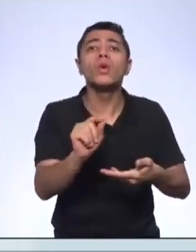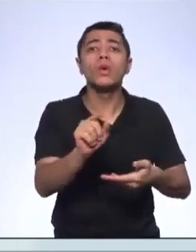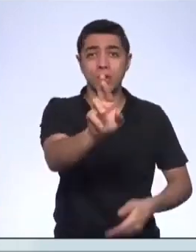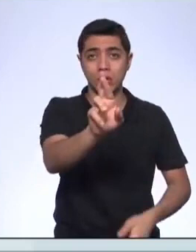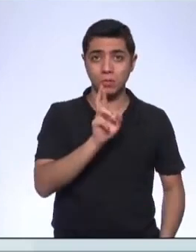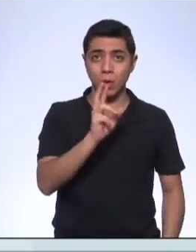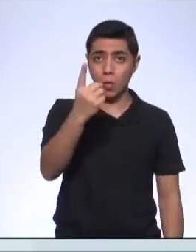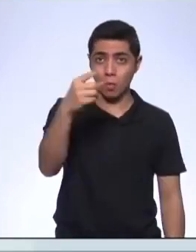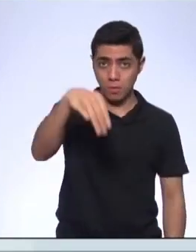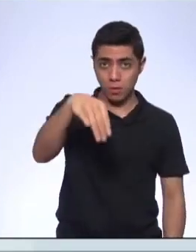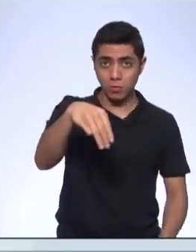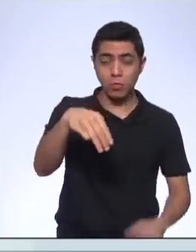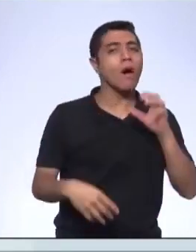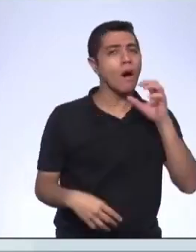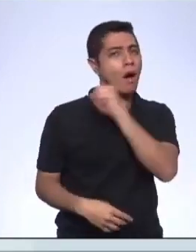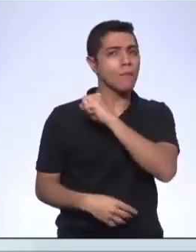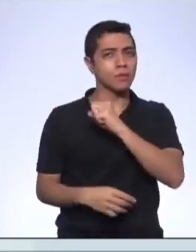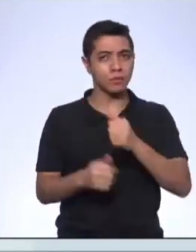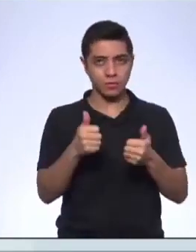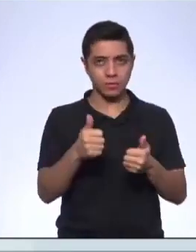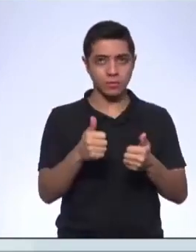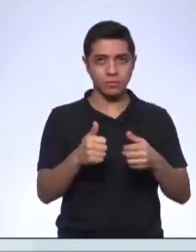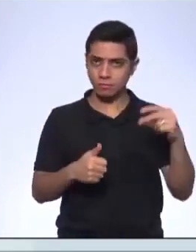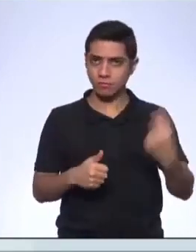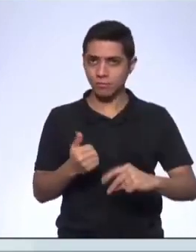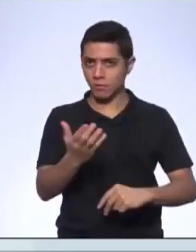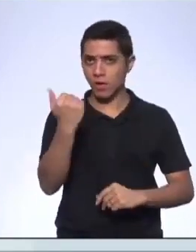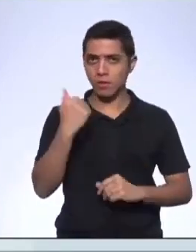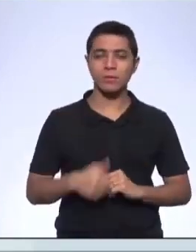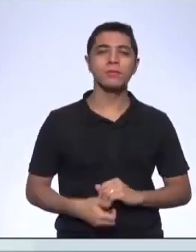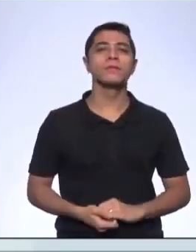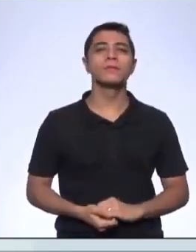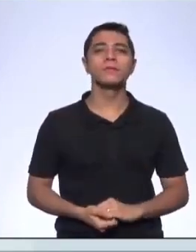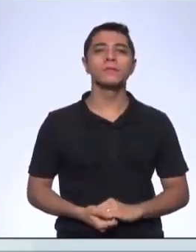só. Tem que ser rápido também, rápido e rasteiro. Vamos lá.